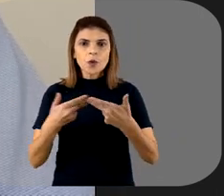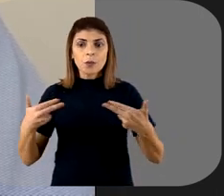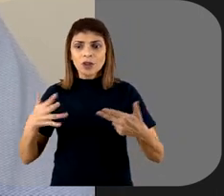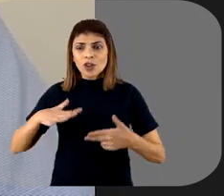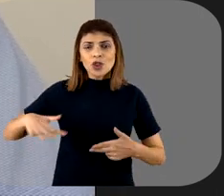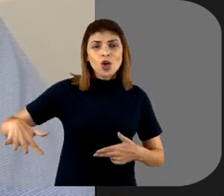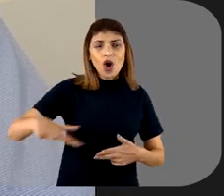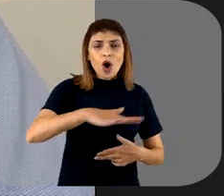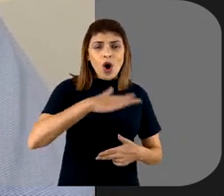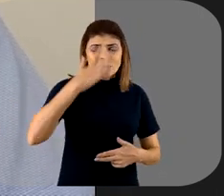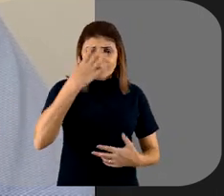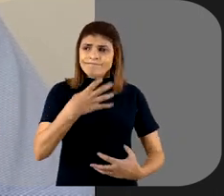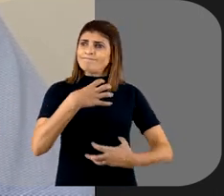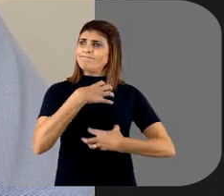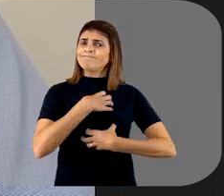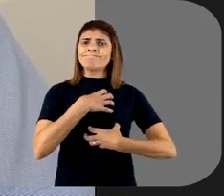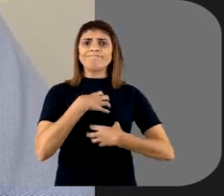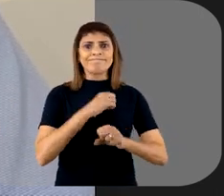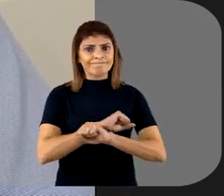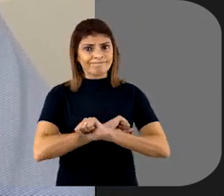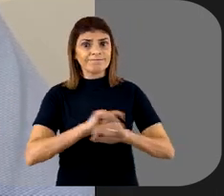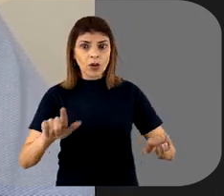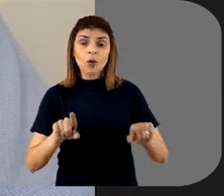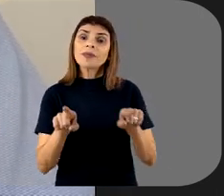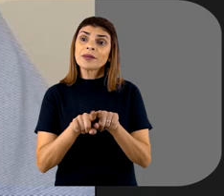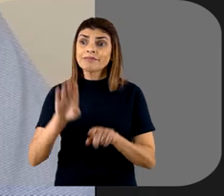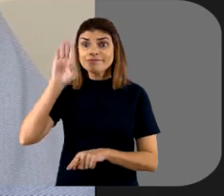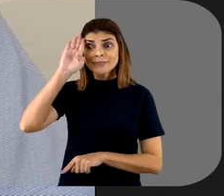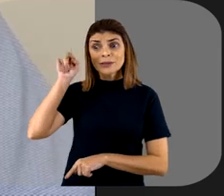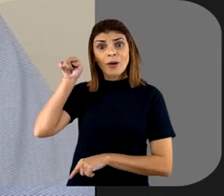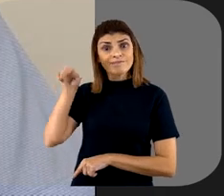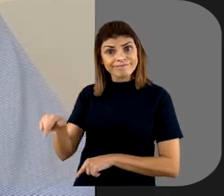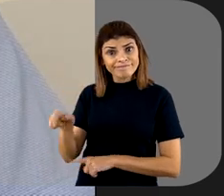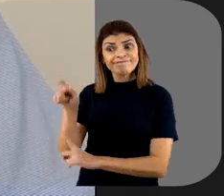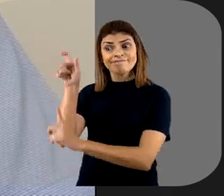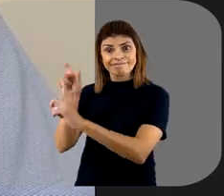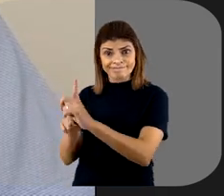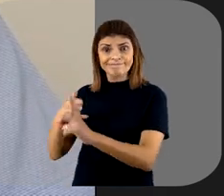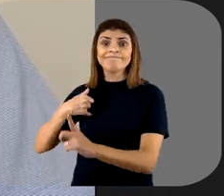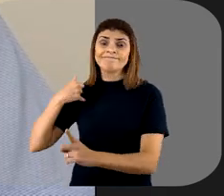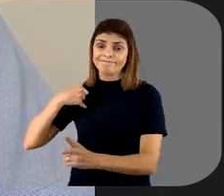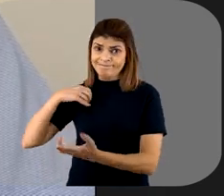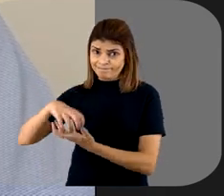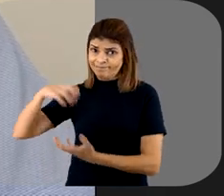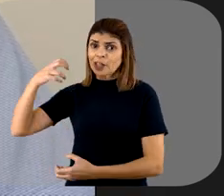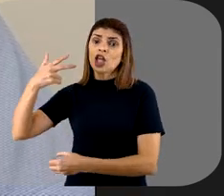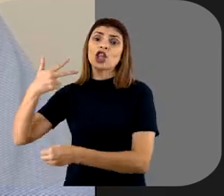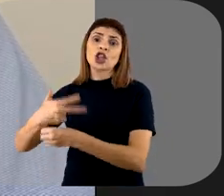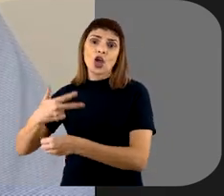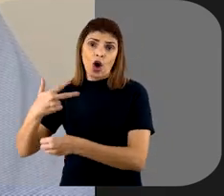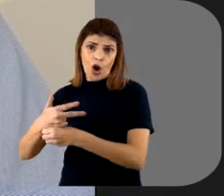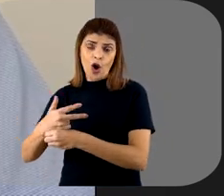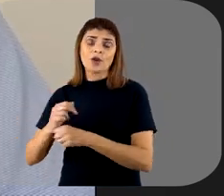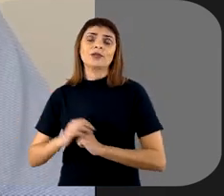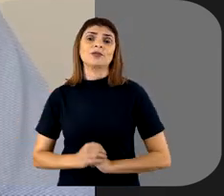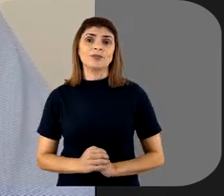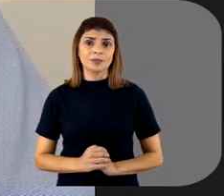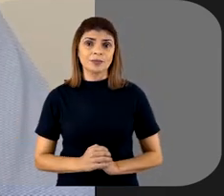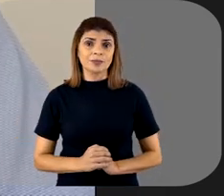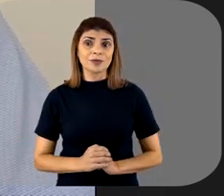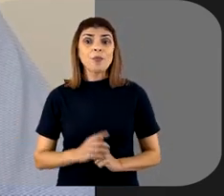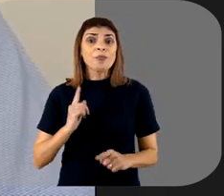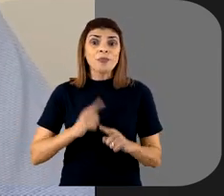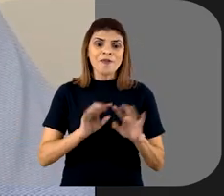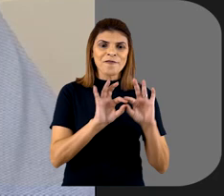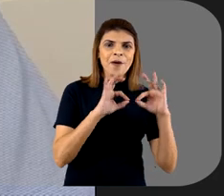e que afetou a todos, mas principalmente aqueles idosos institucionalizados. E além